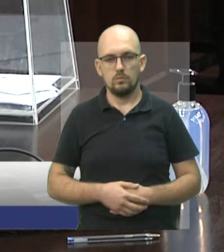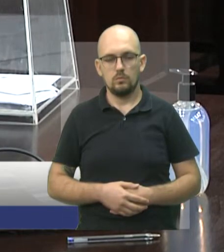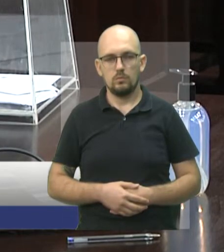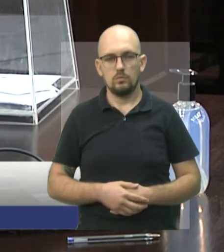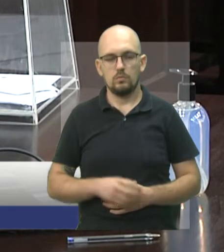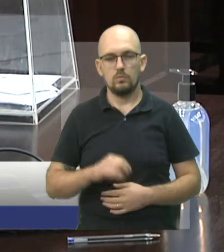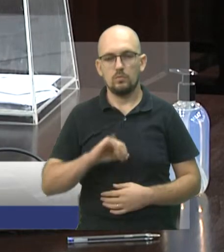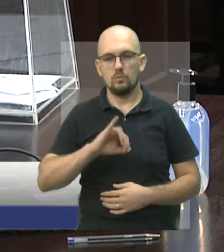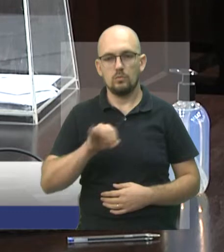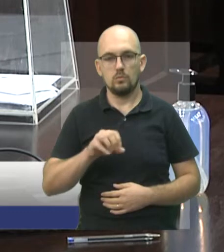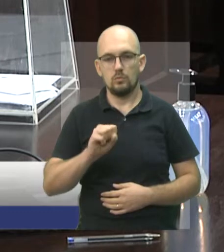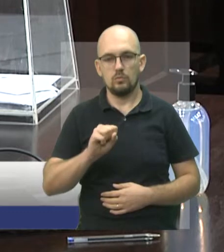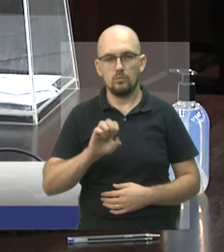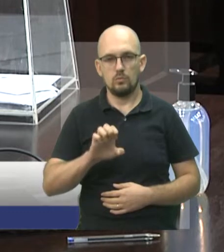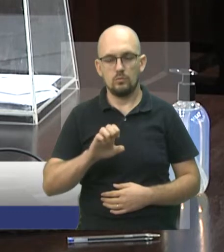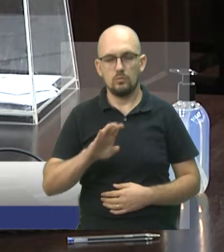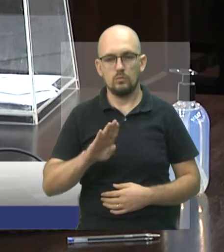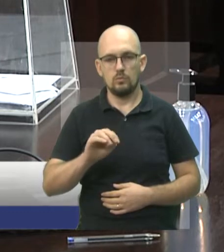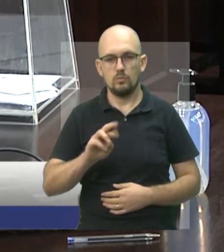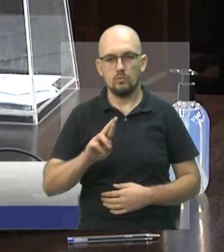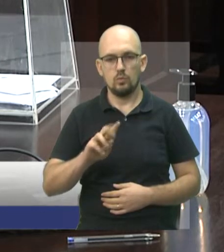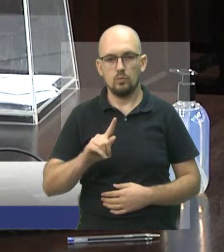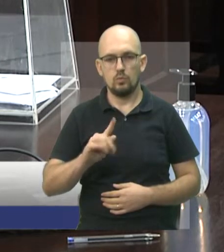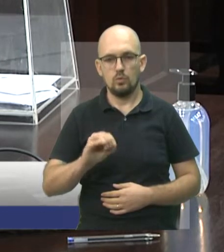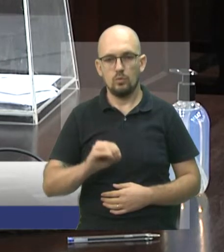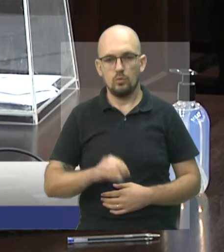José Carlos Borgo.